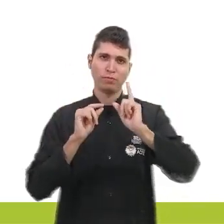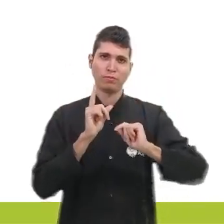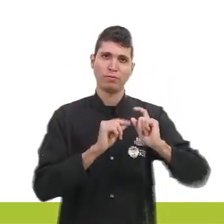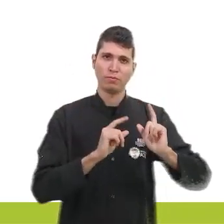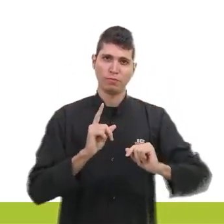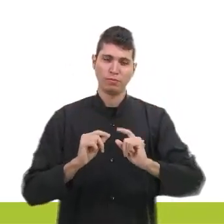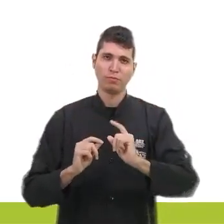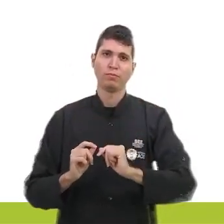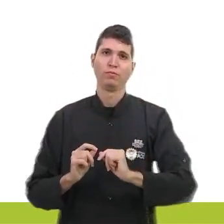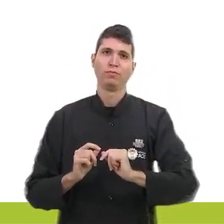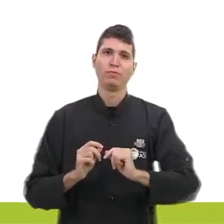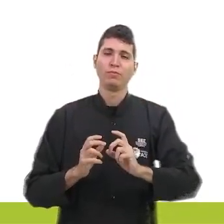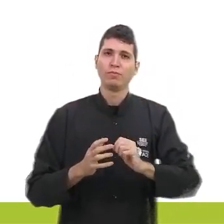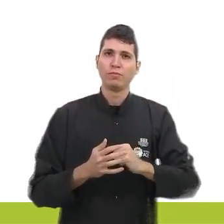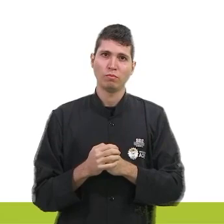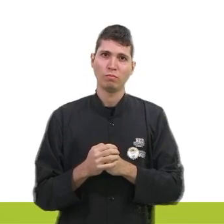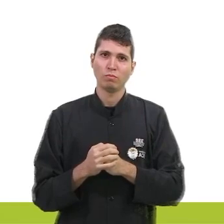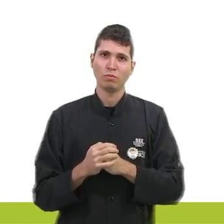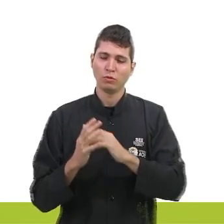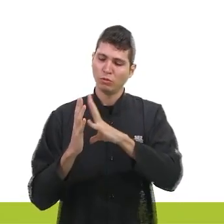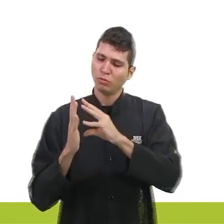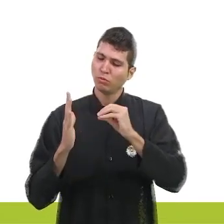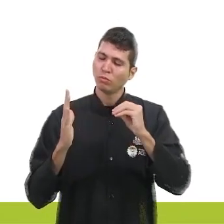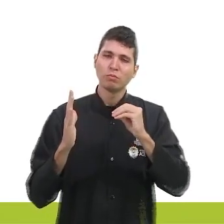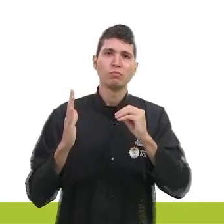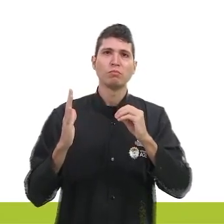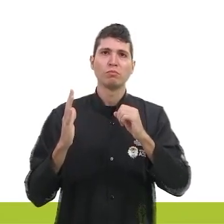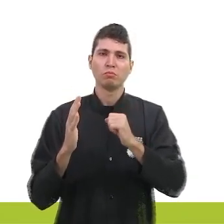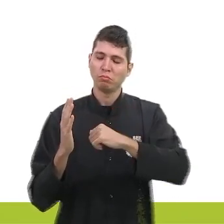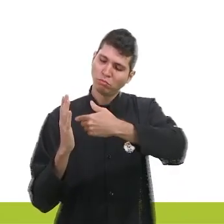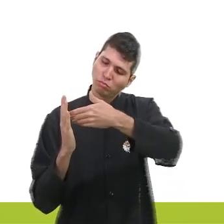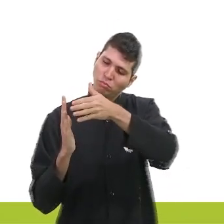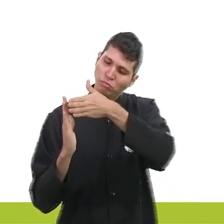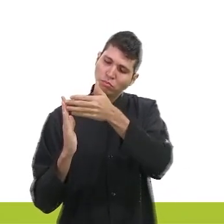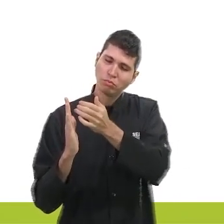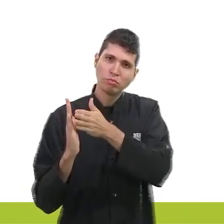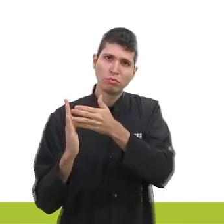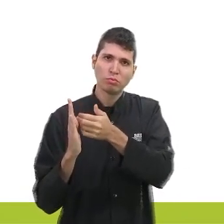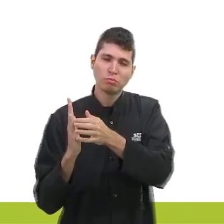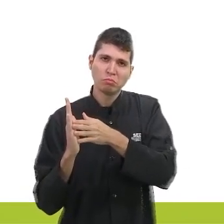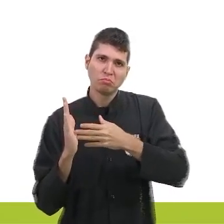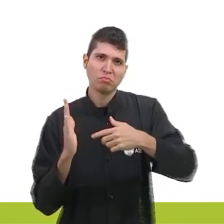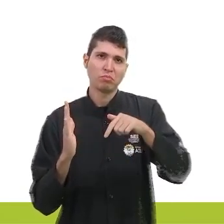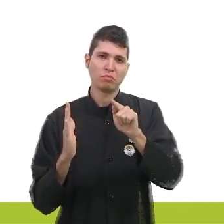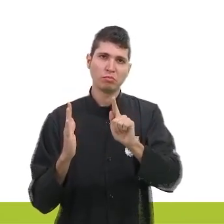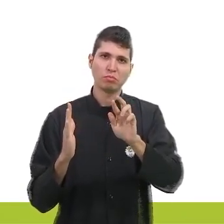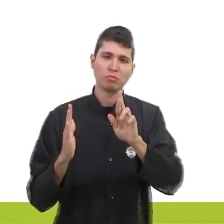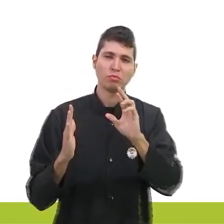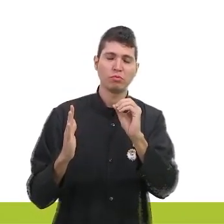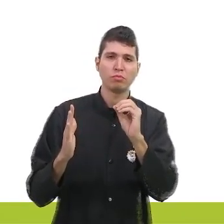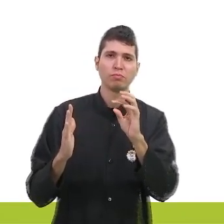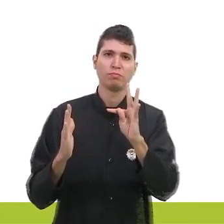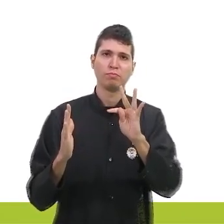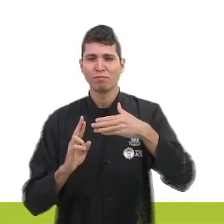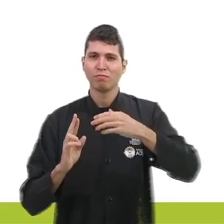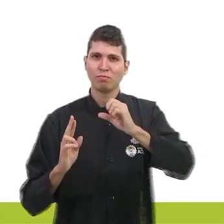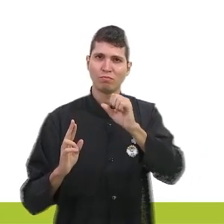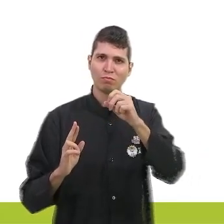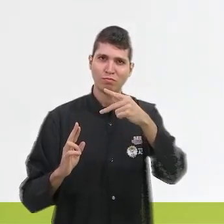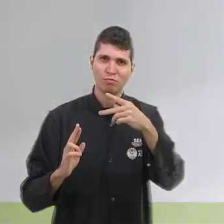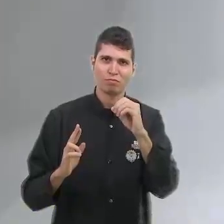1. Certo? Na aula passada, nós já vimos, nós falamos sobre o impressionismo,